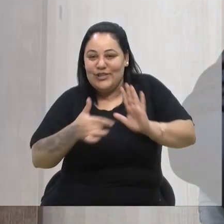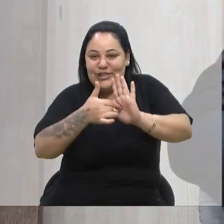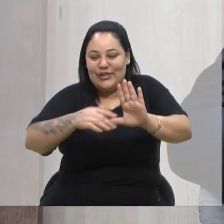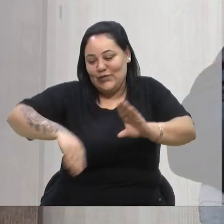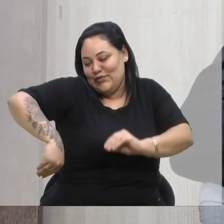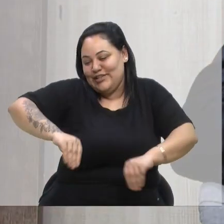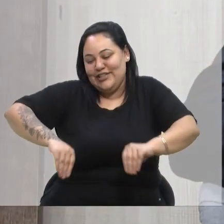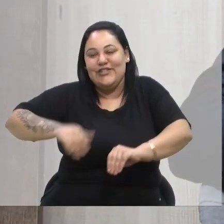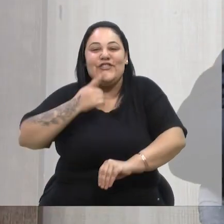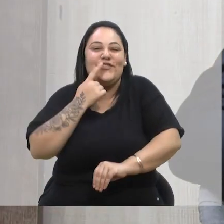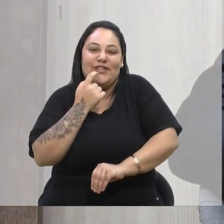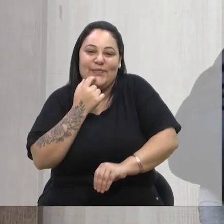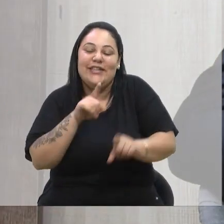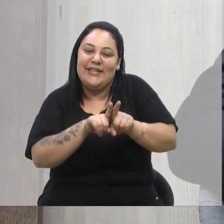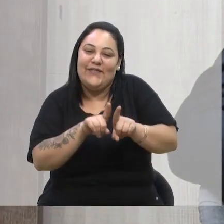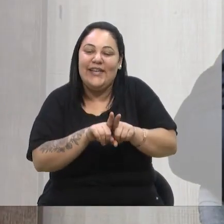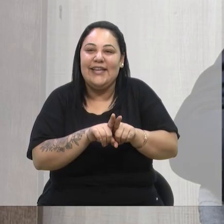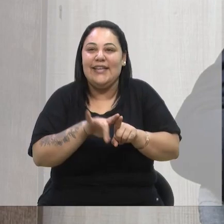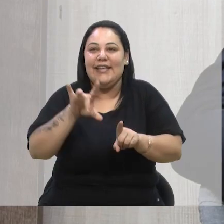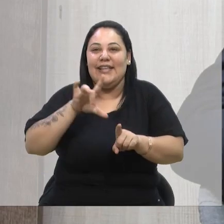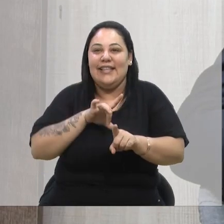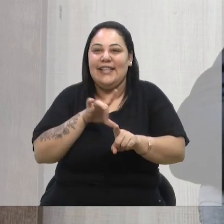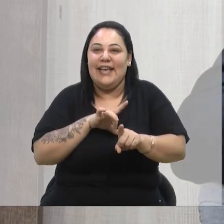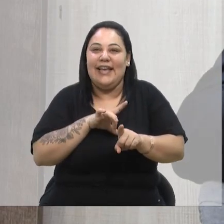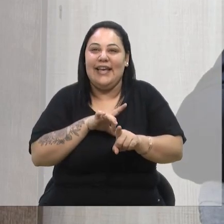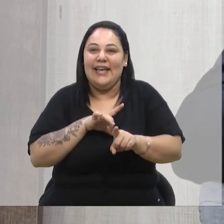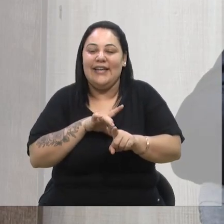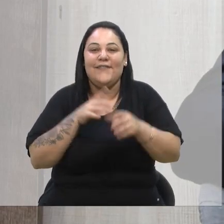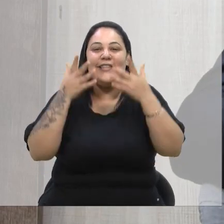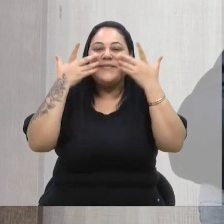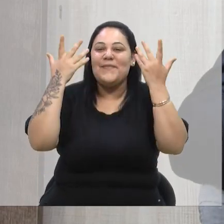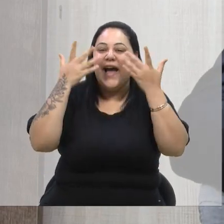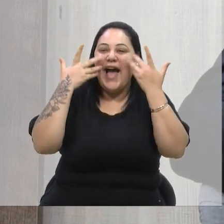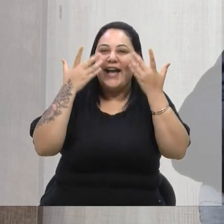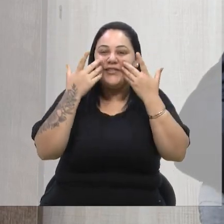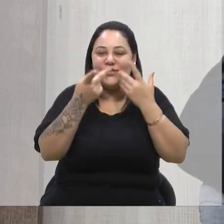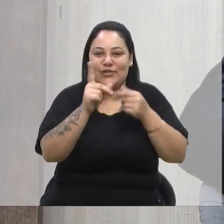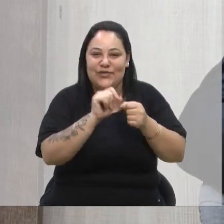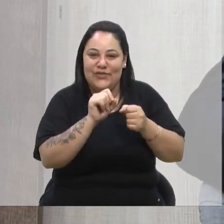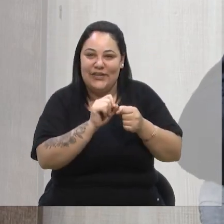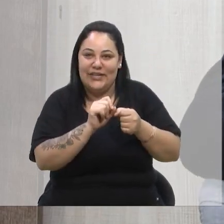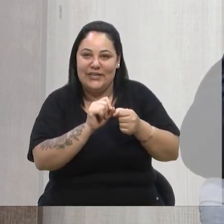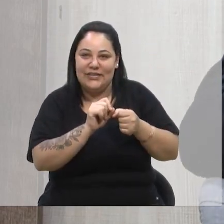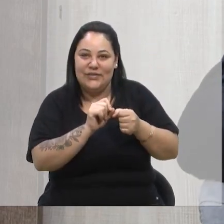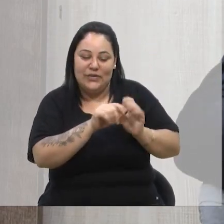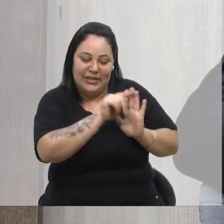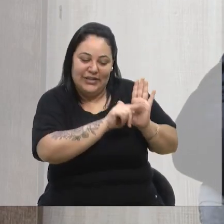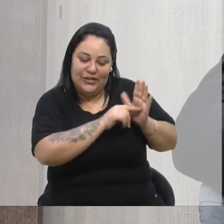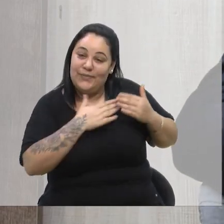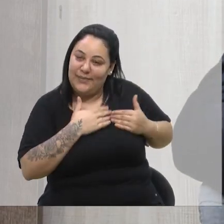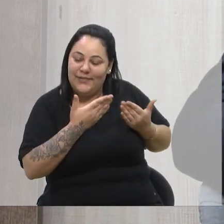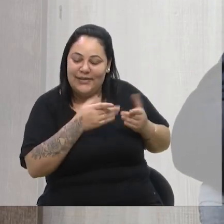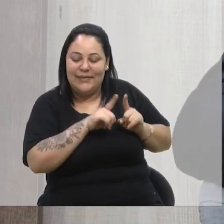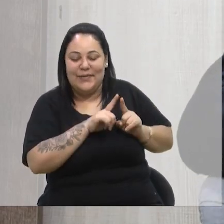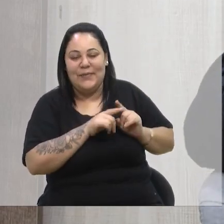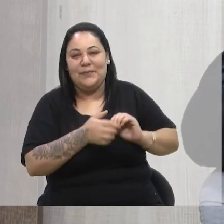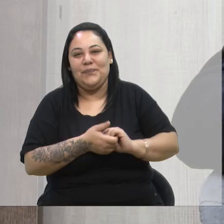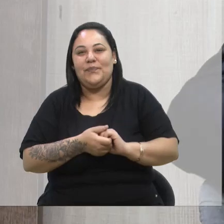seu vestidinho vermelho, que tem de forma muito simpática, tu fizeste uma dedicatória para mim,